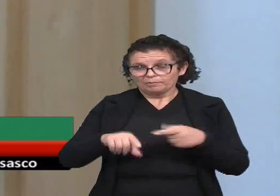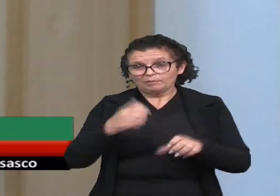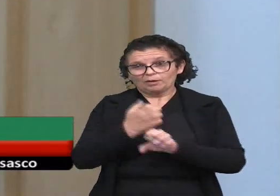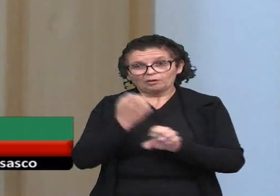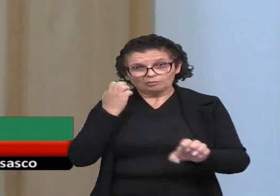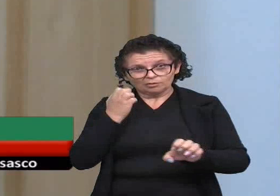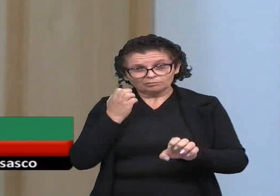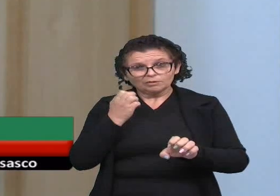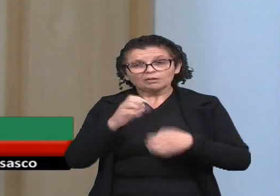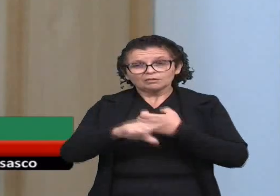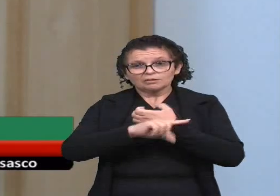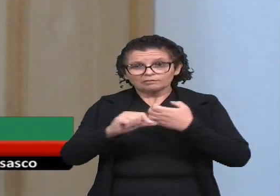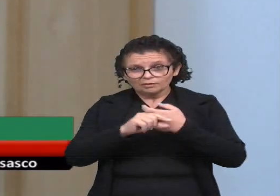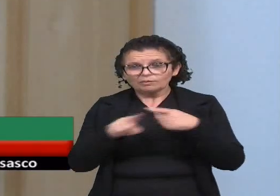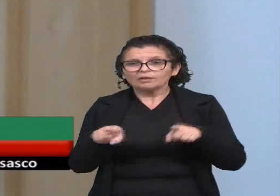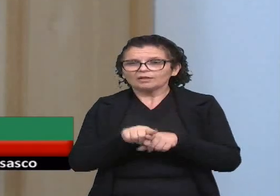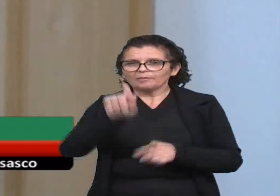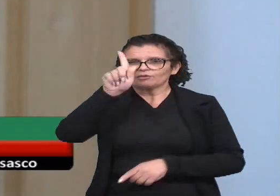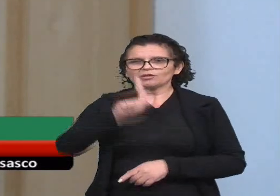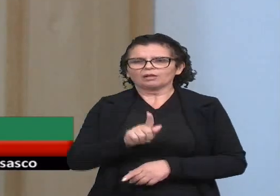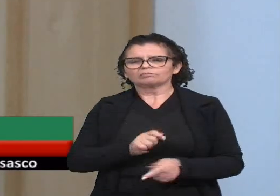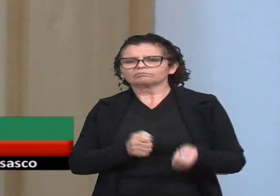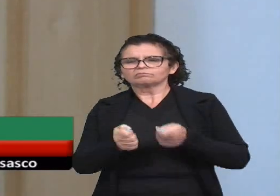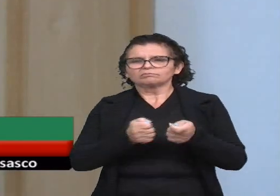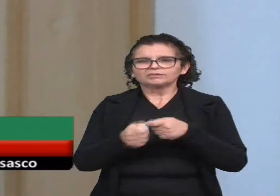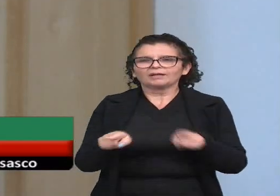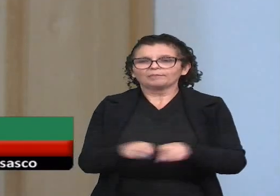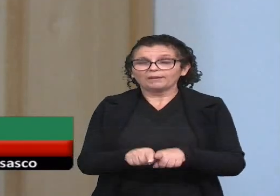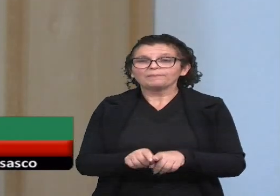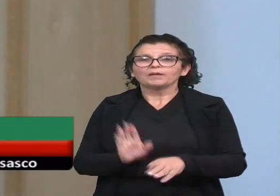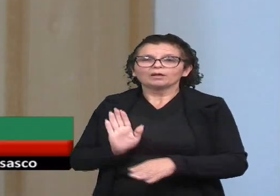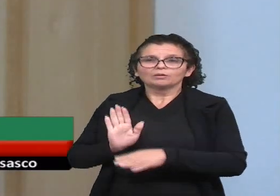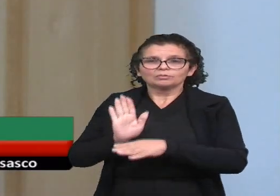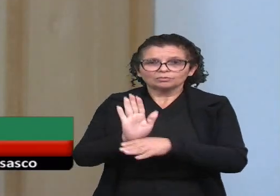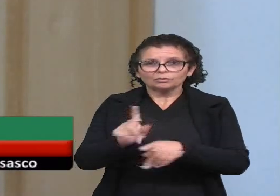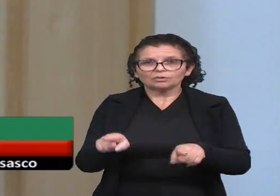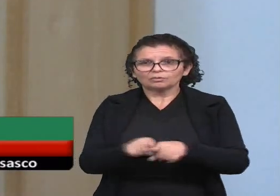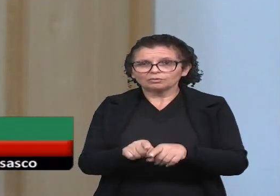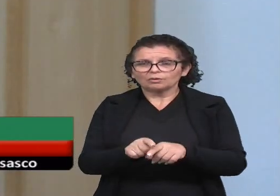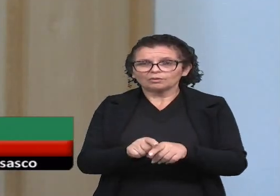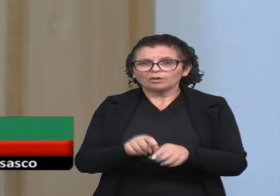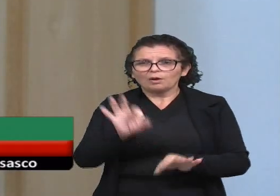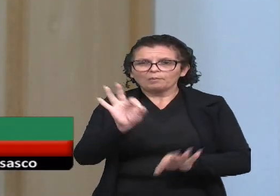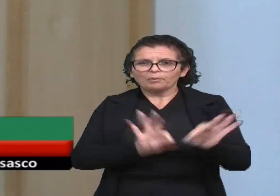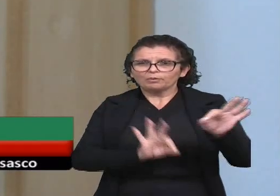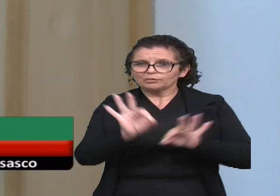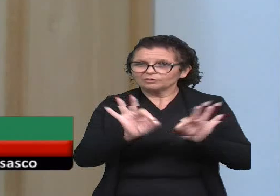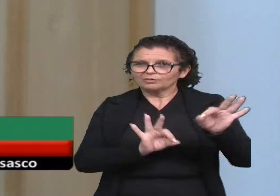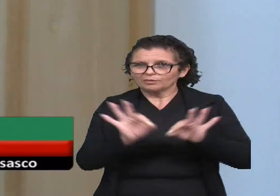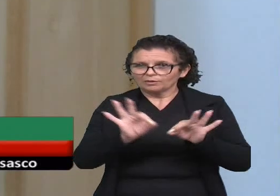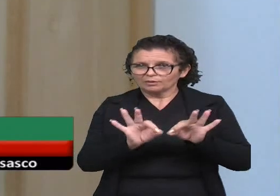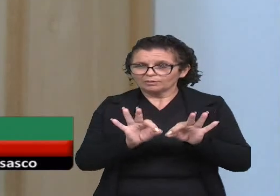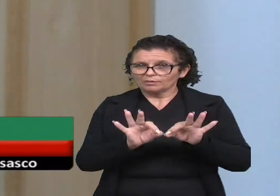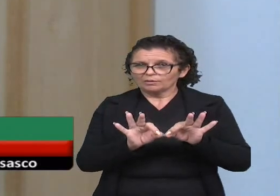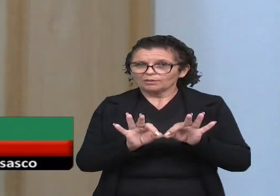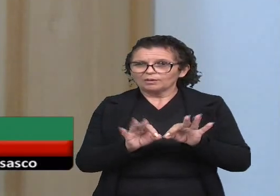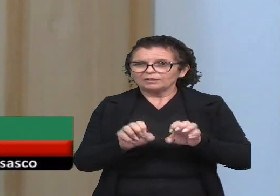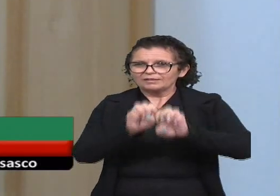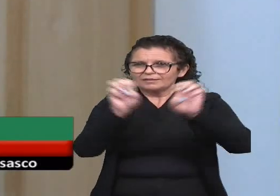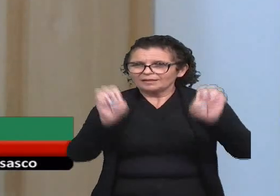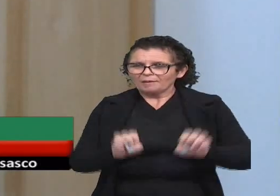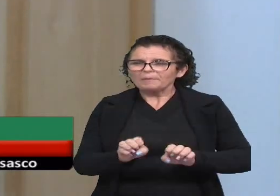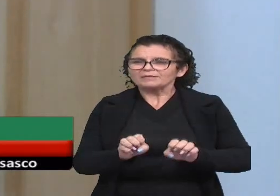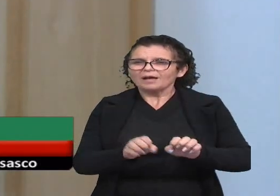e gerente também. E sua notável contribuição para os projetos e obras de sistemas públicos